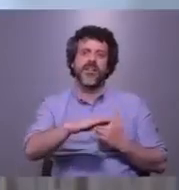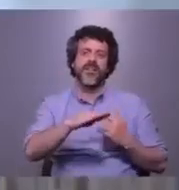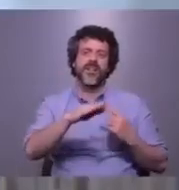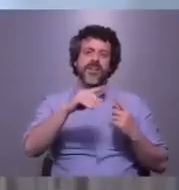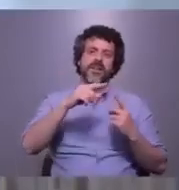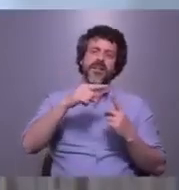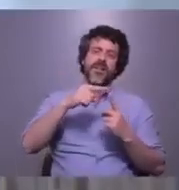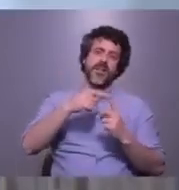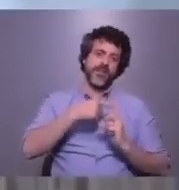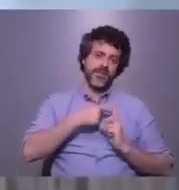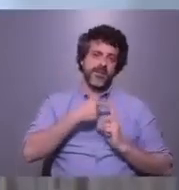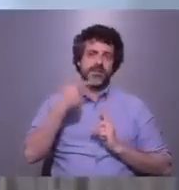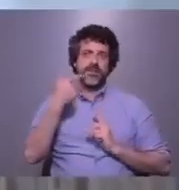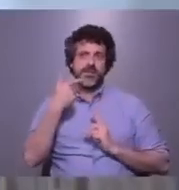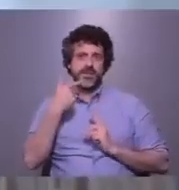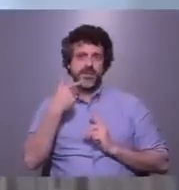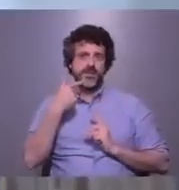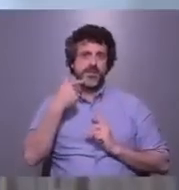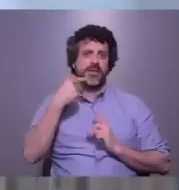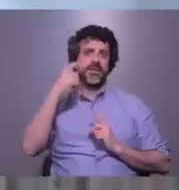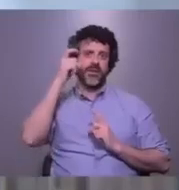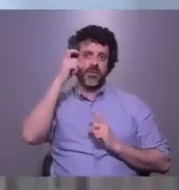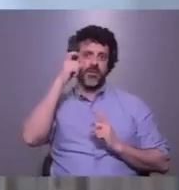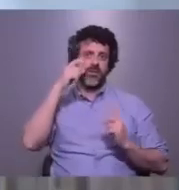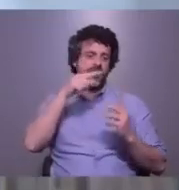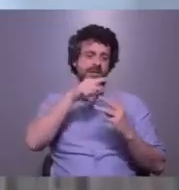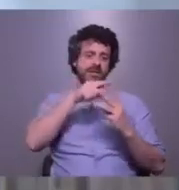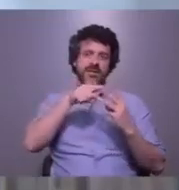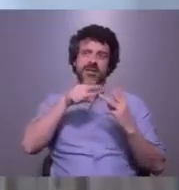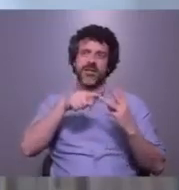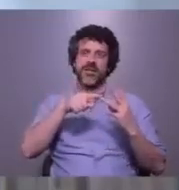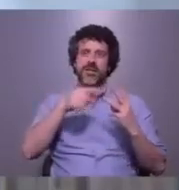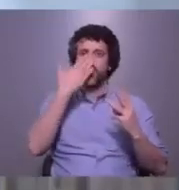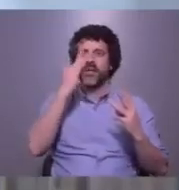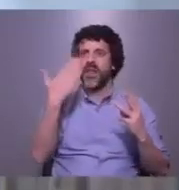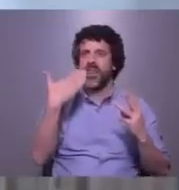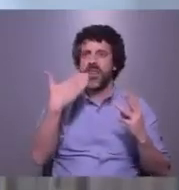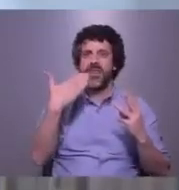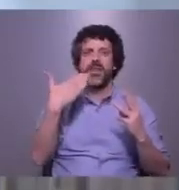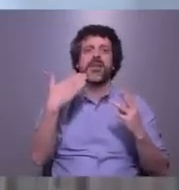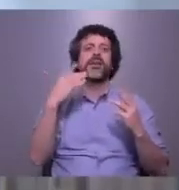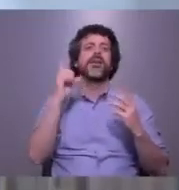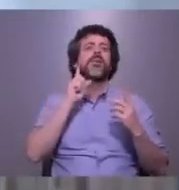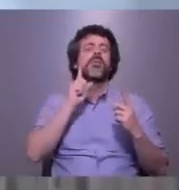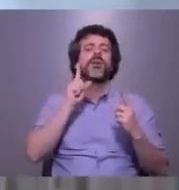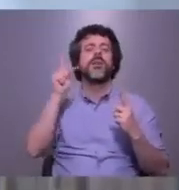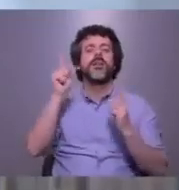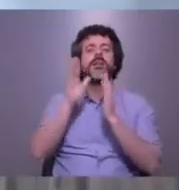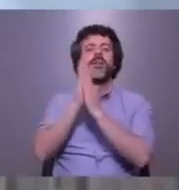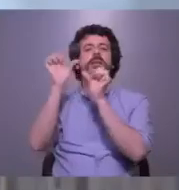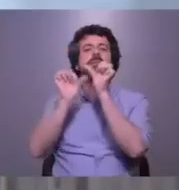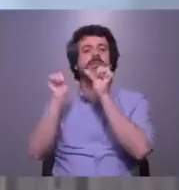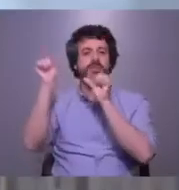Francisco e Jacinta e que a própria venerável Lúcia de Jesus. Eles tinham consciência da